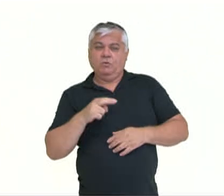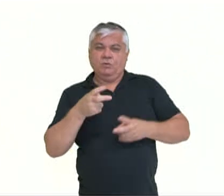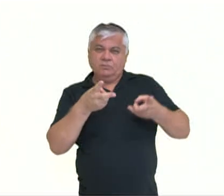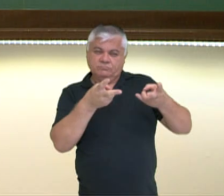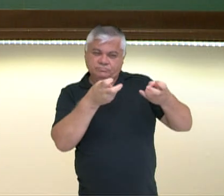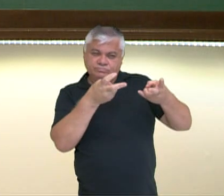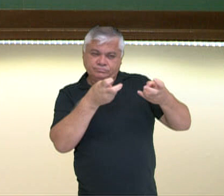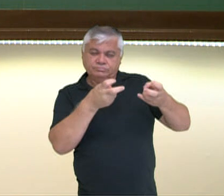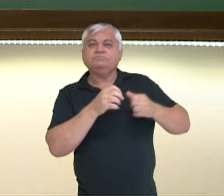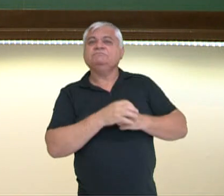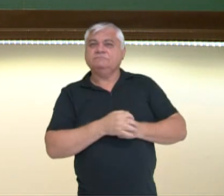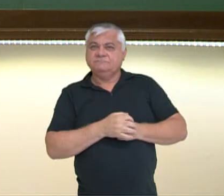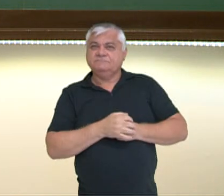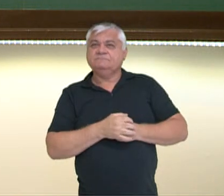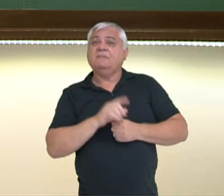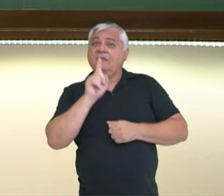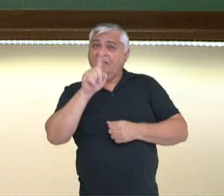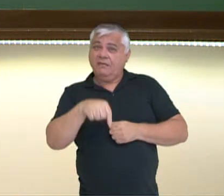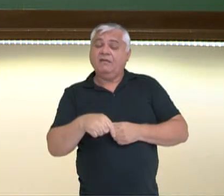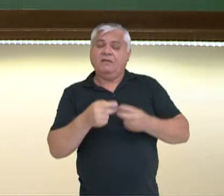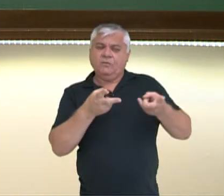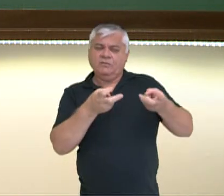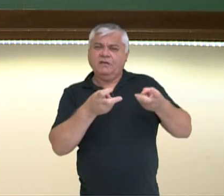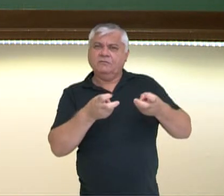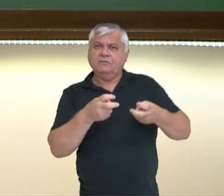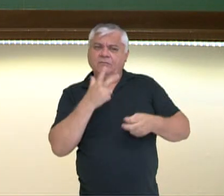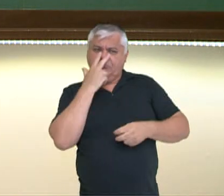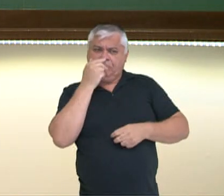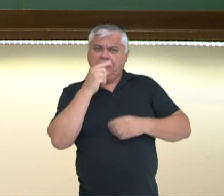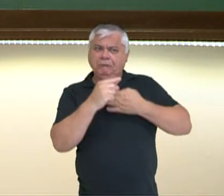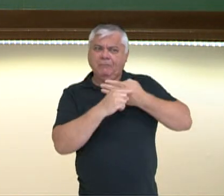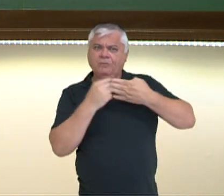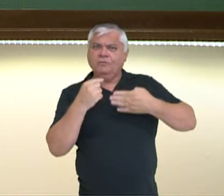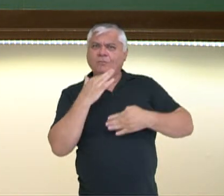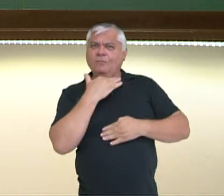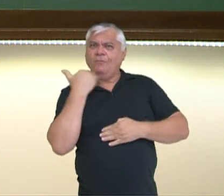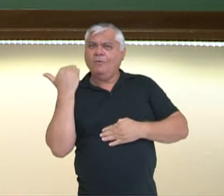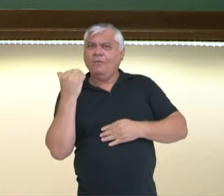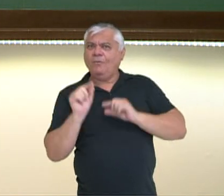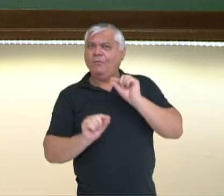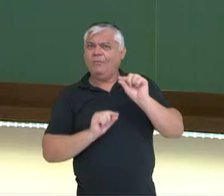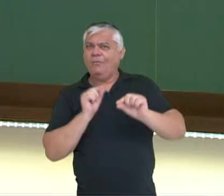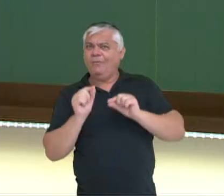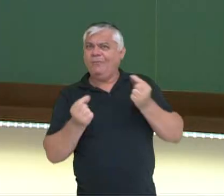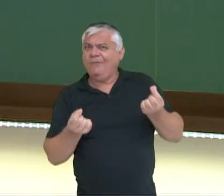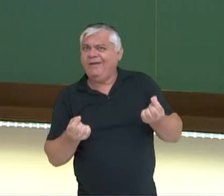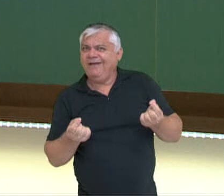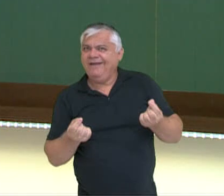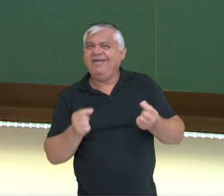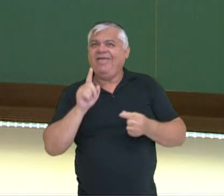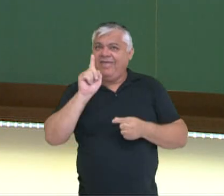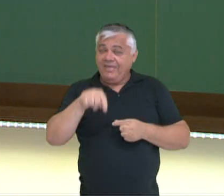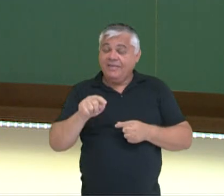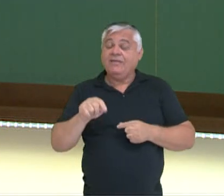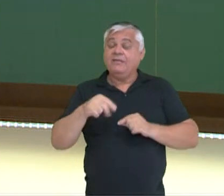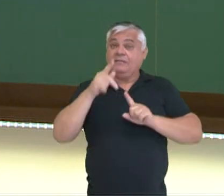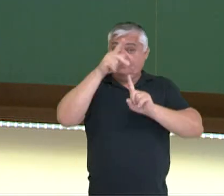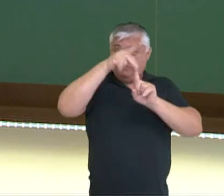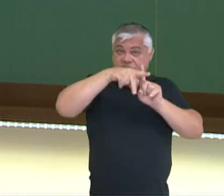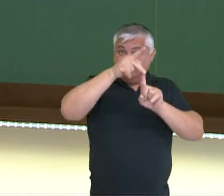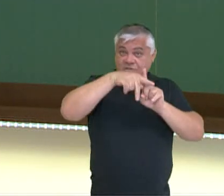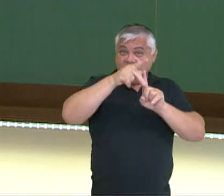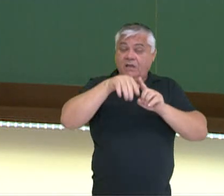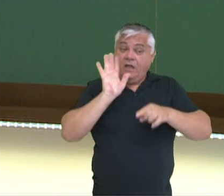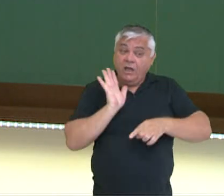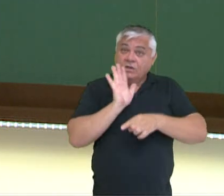considerado, então, o narrador defunto. O defunto autor. Essa personagem o